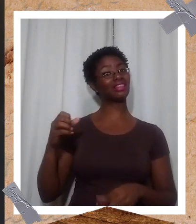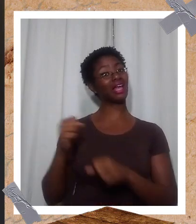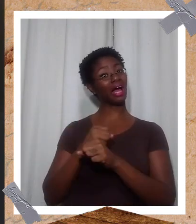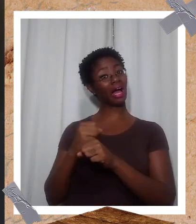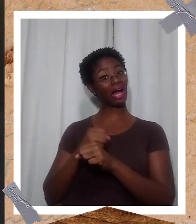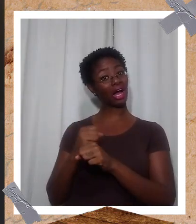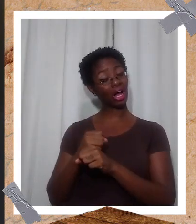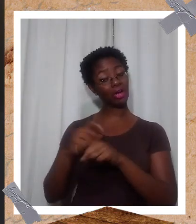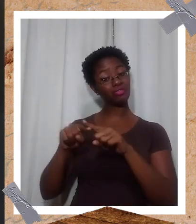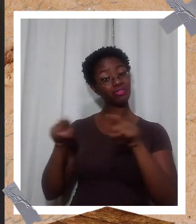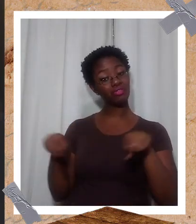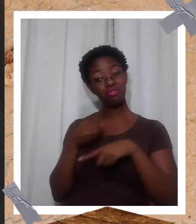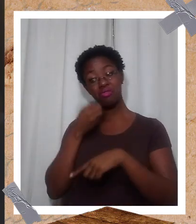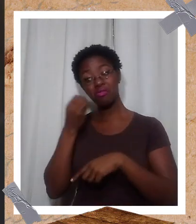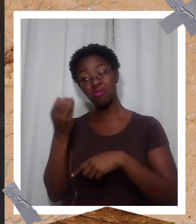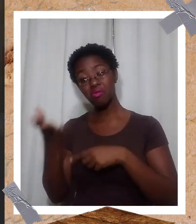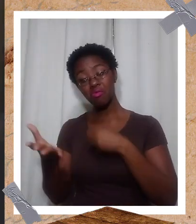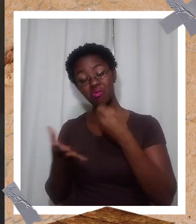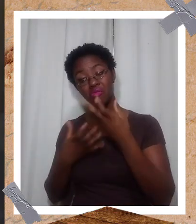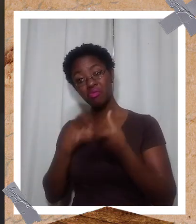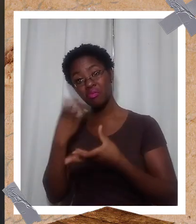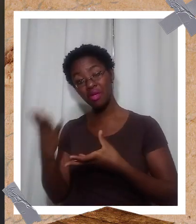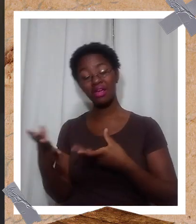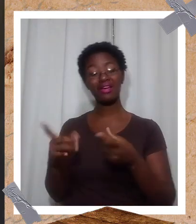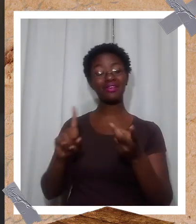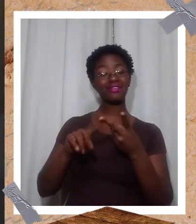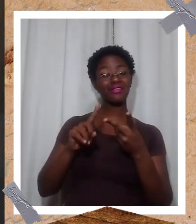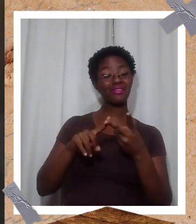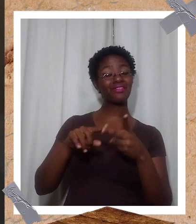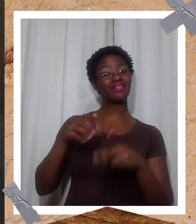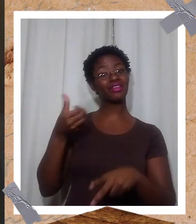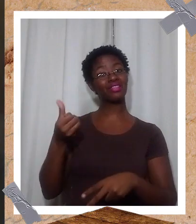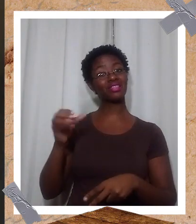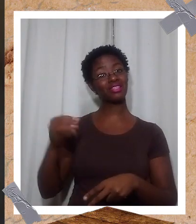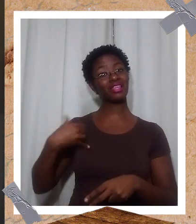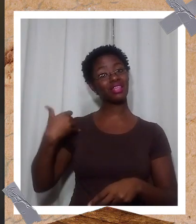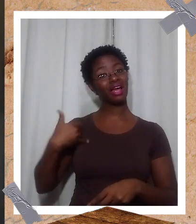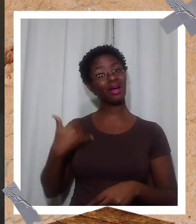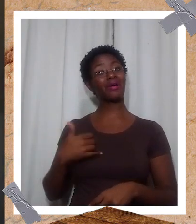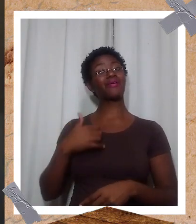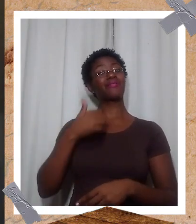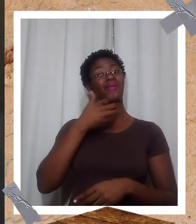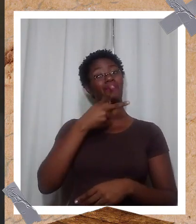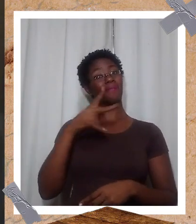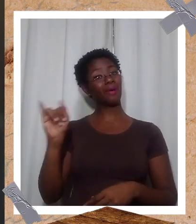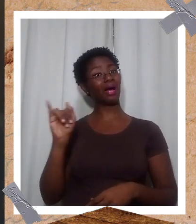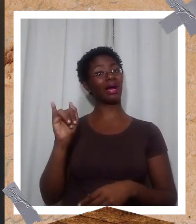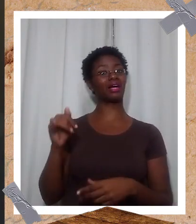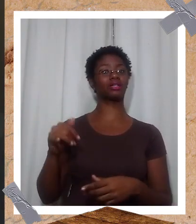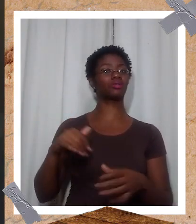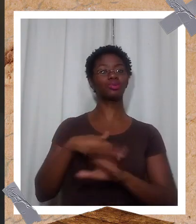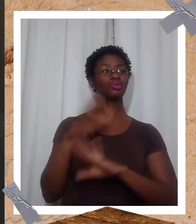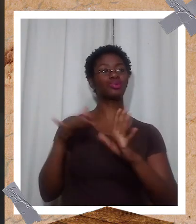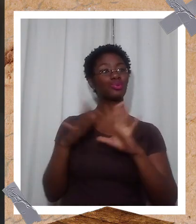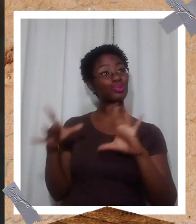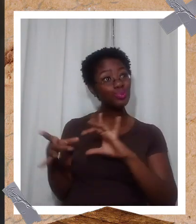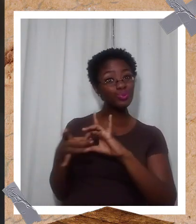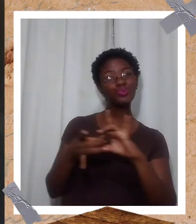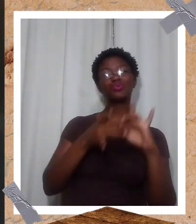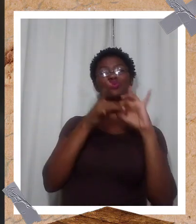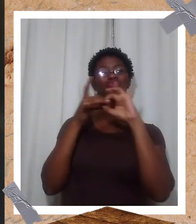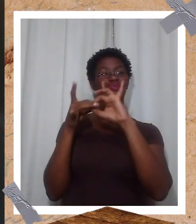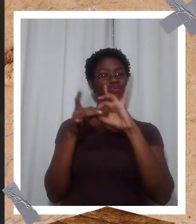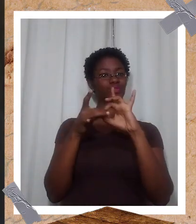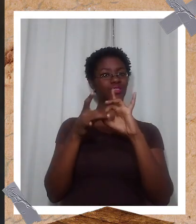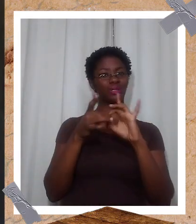do Quarto Despejo. Então, todos esses links assim que me fazem pensar sobre essa